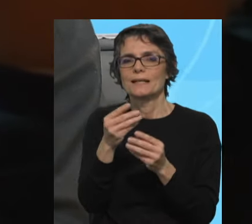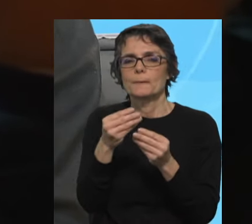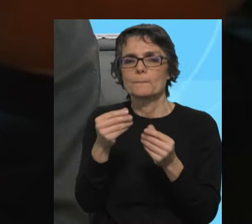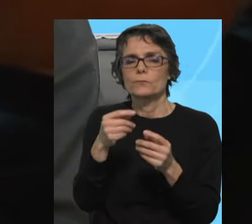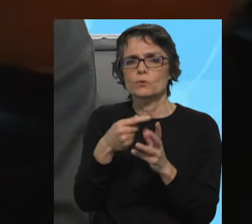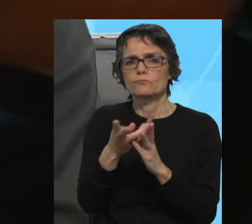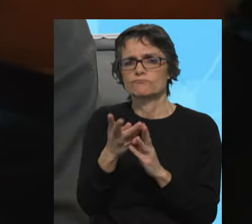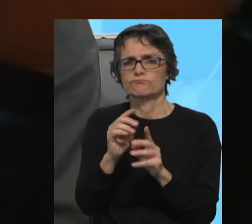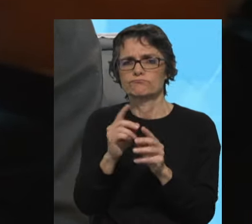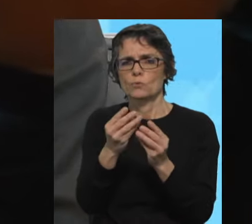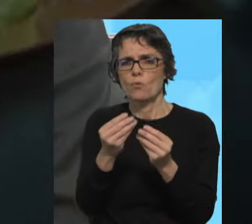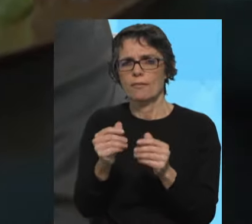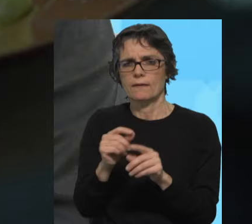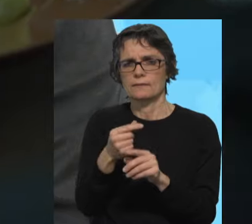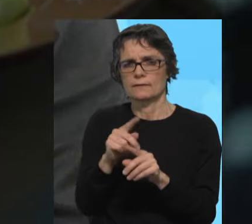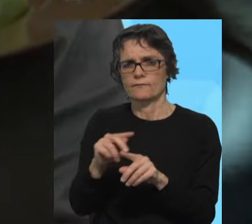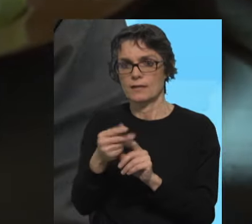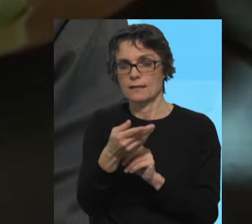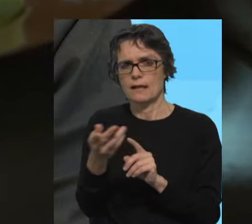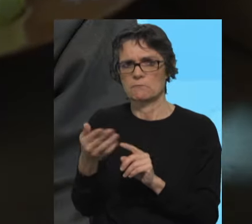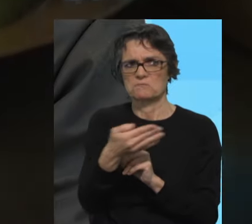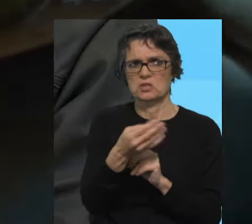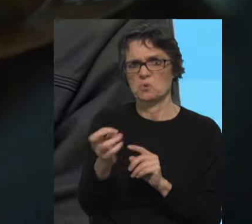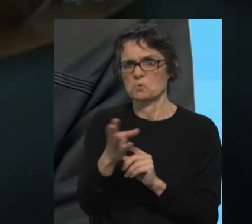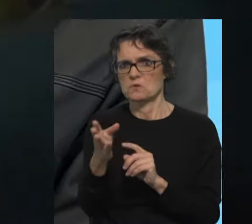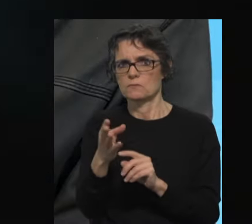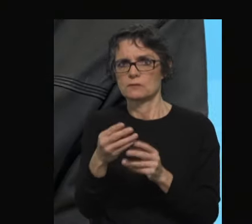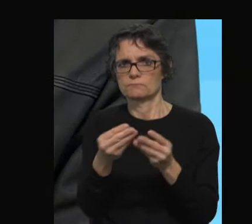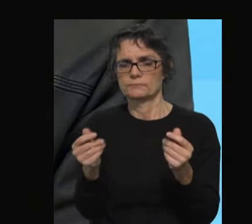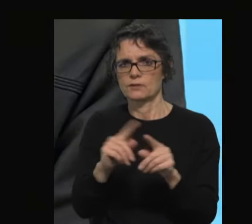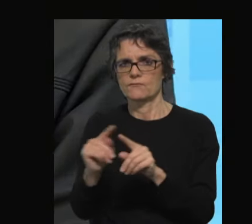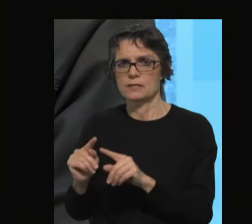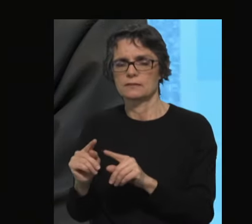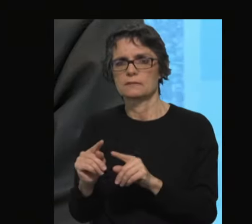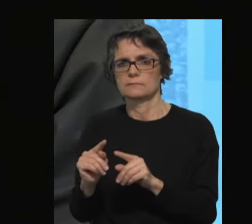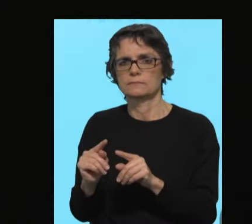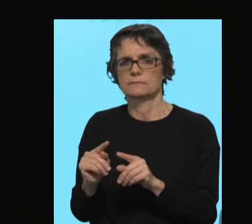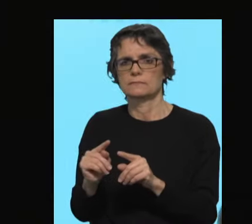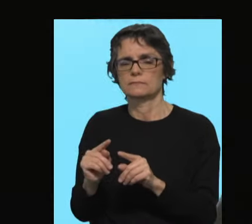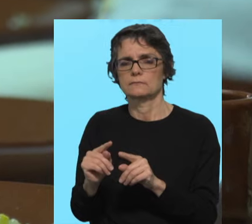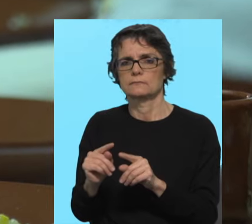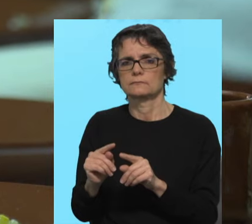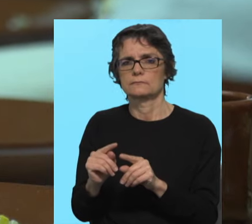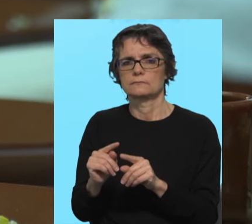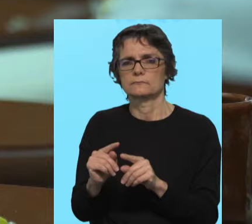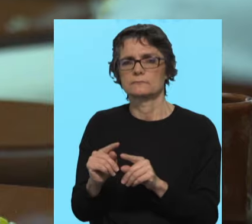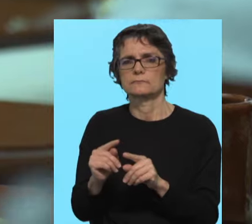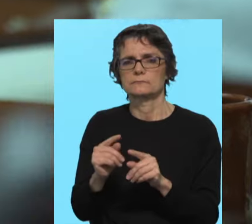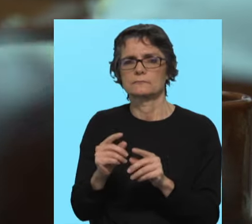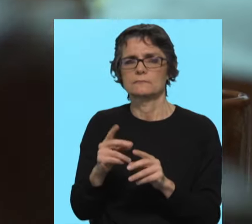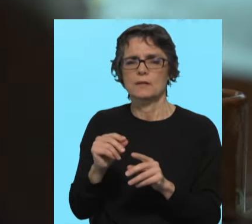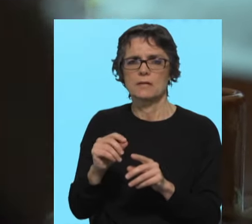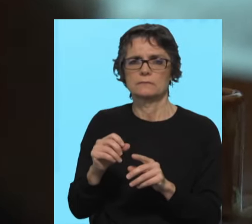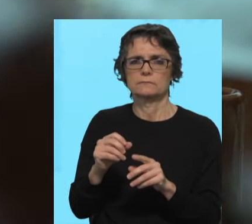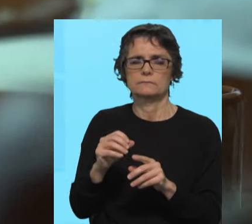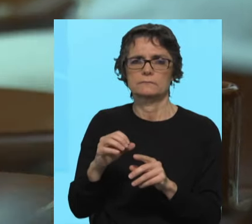de de oito qualidades e que juntam a as ortigas